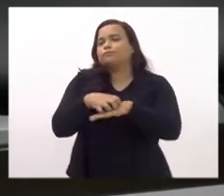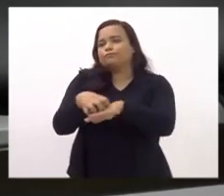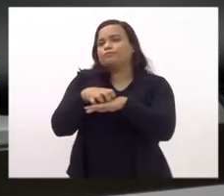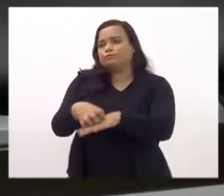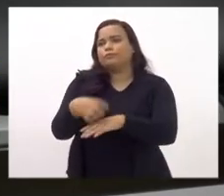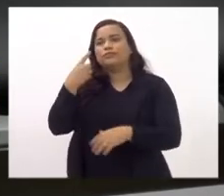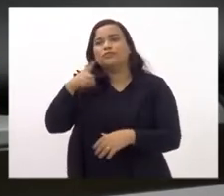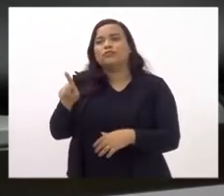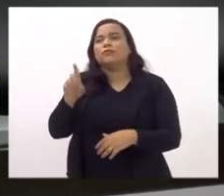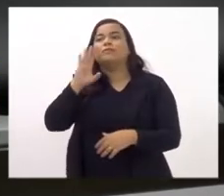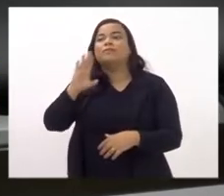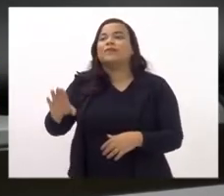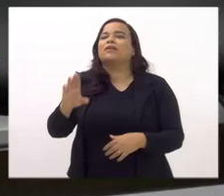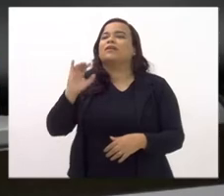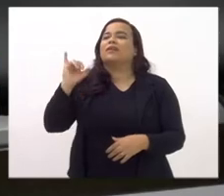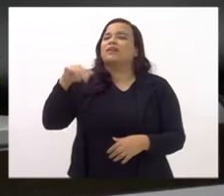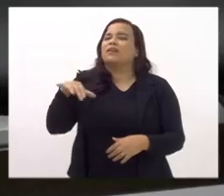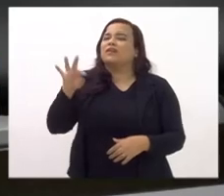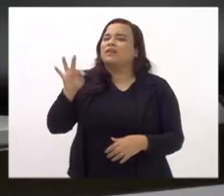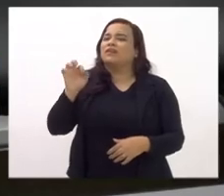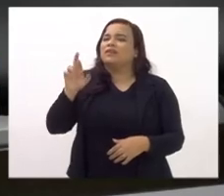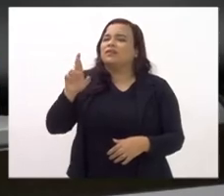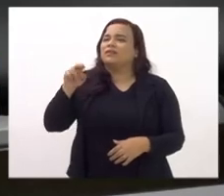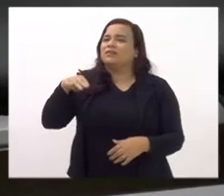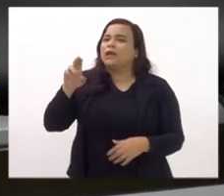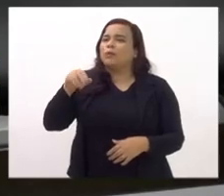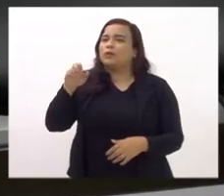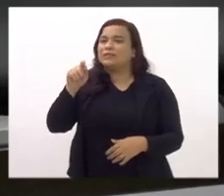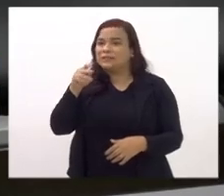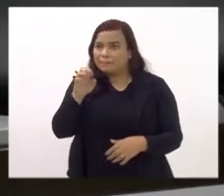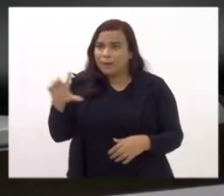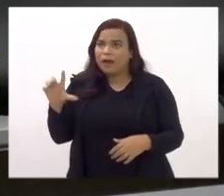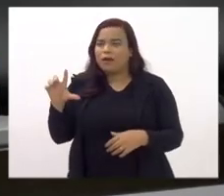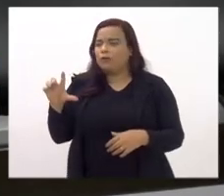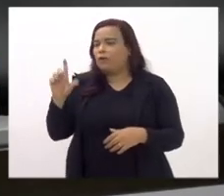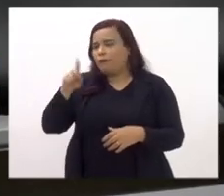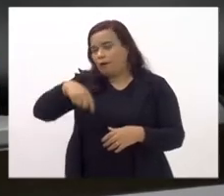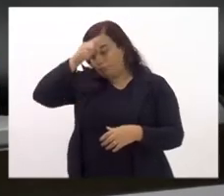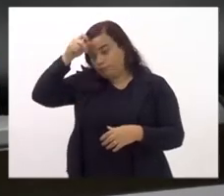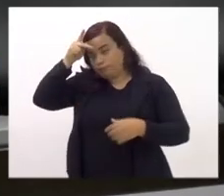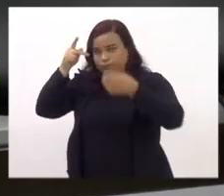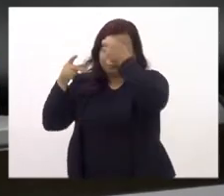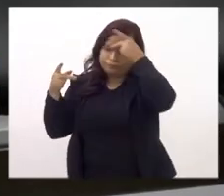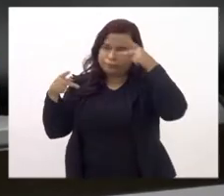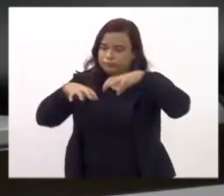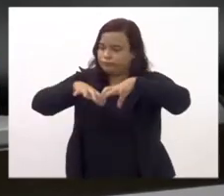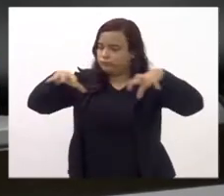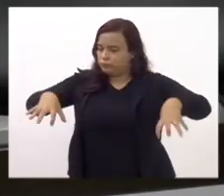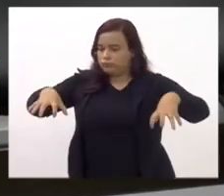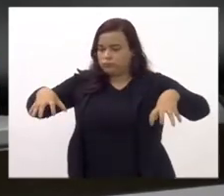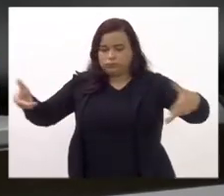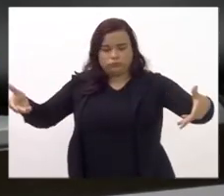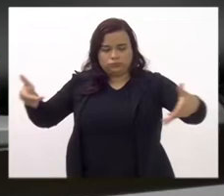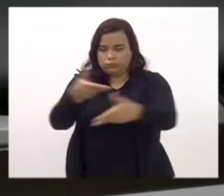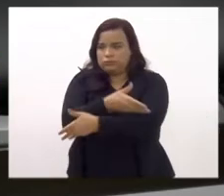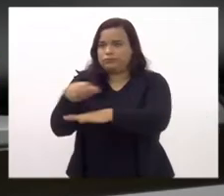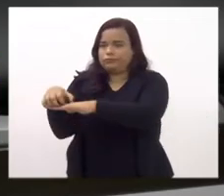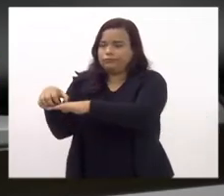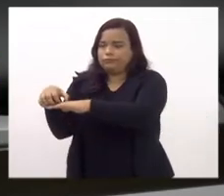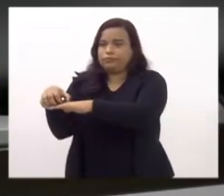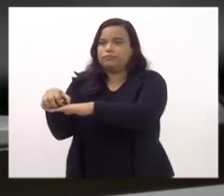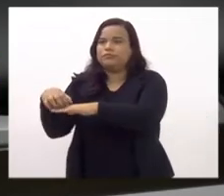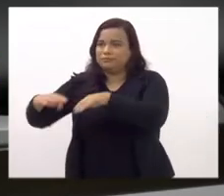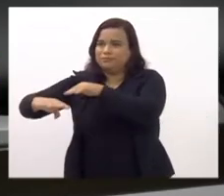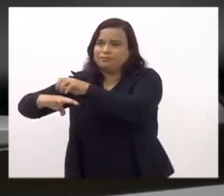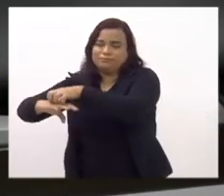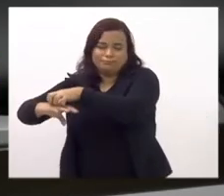passagem intermunicipal, né, que costuma ser mais caro que a passagem municipal. E aí a gente conseguiu, através de uma parceria com a